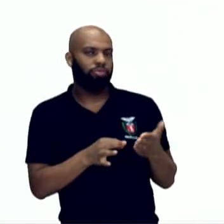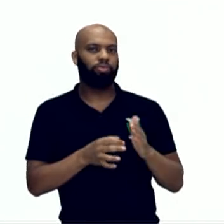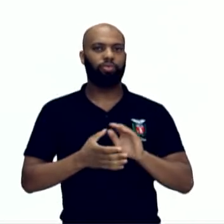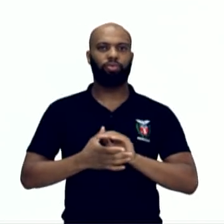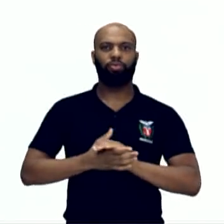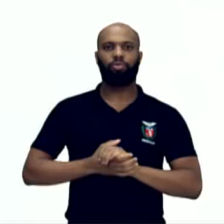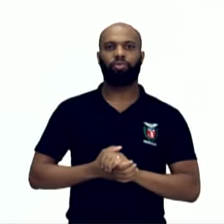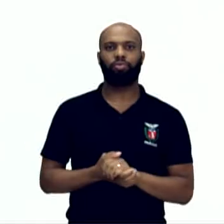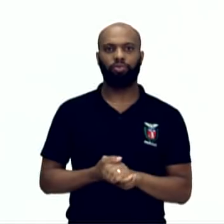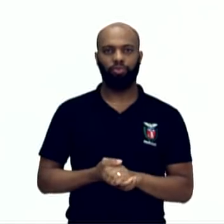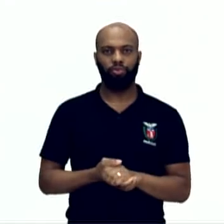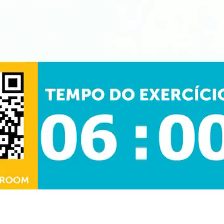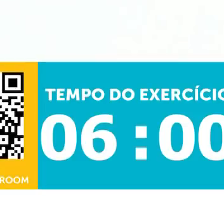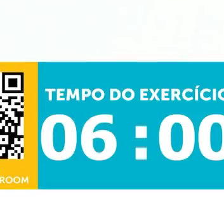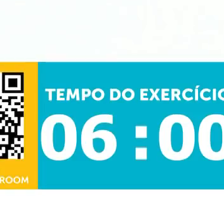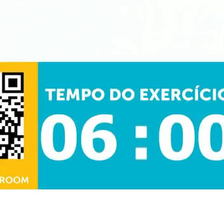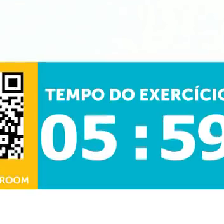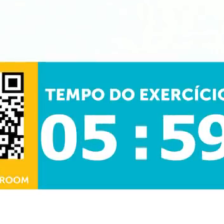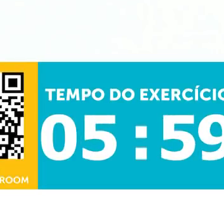resposta possível aqui.